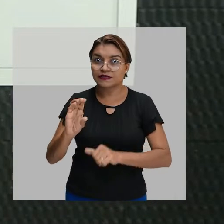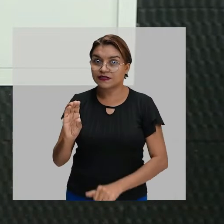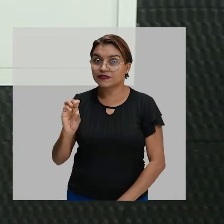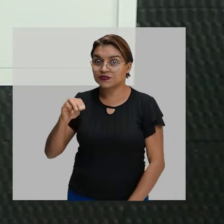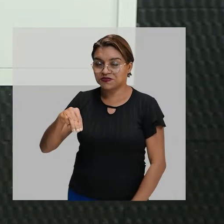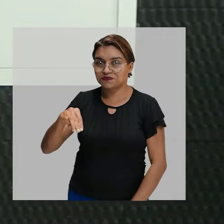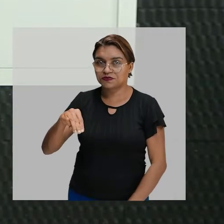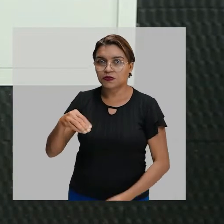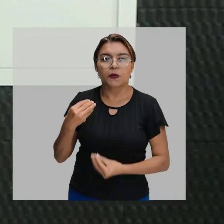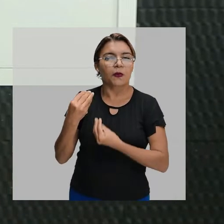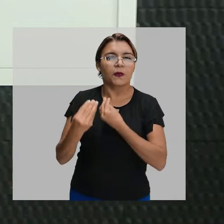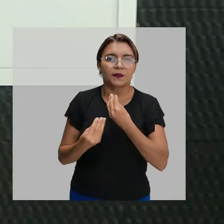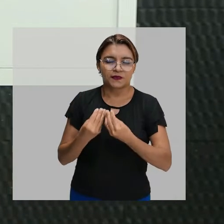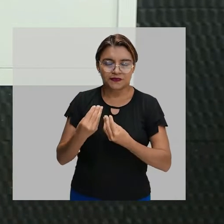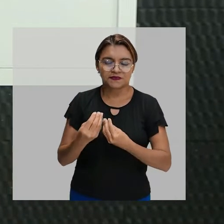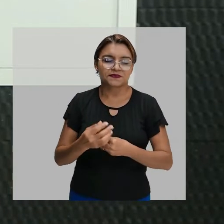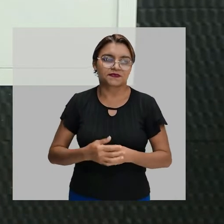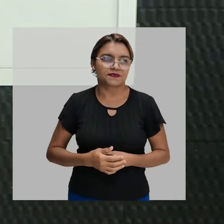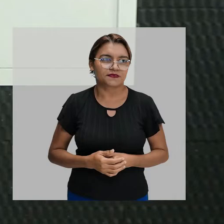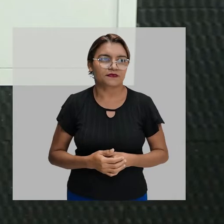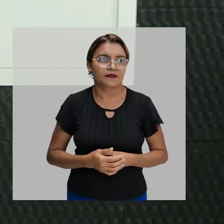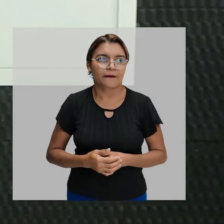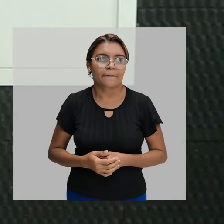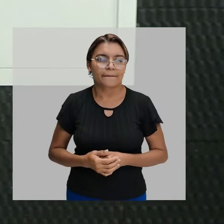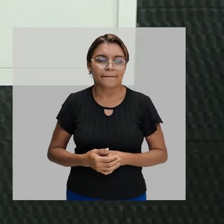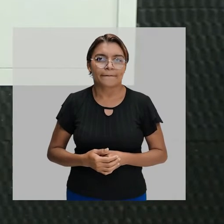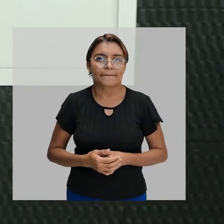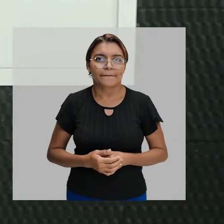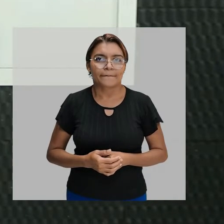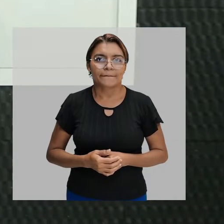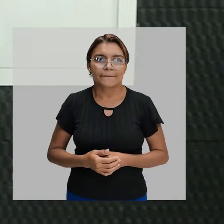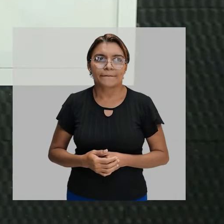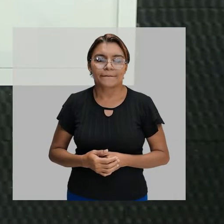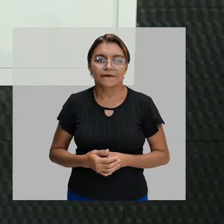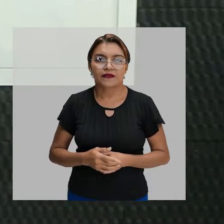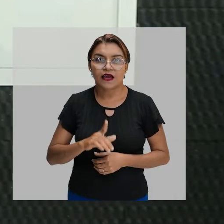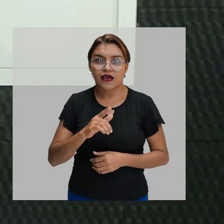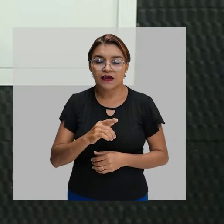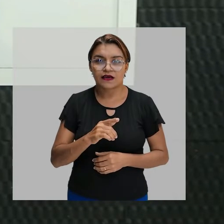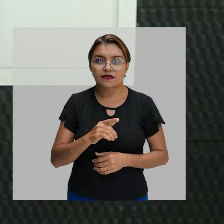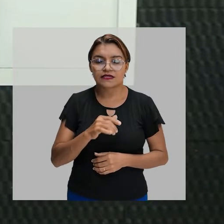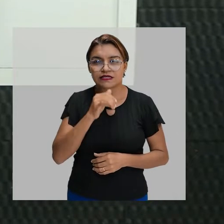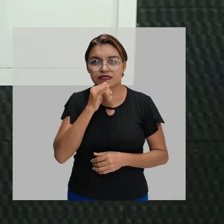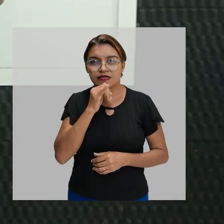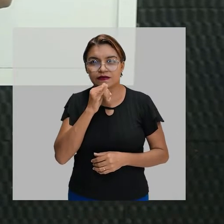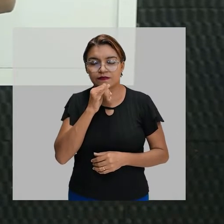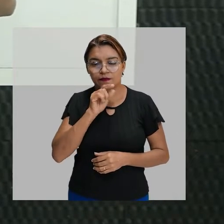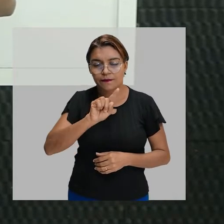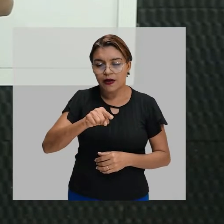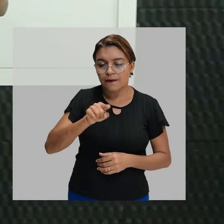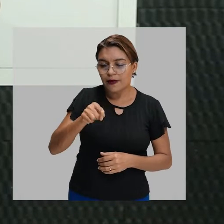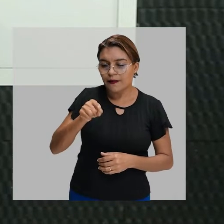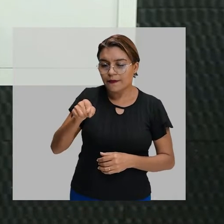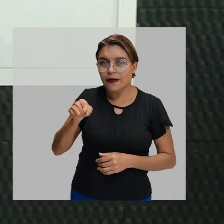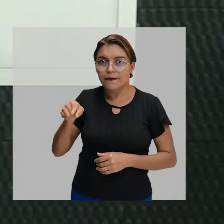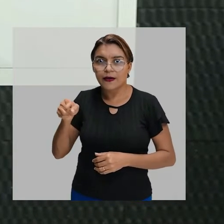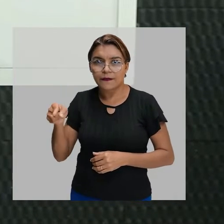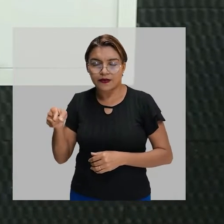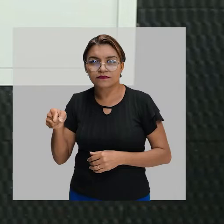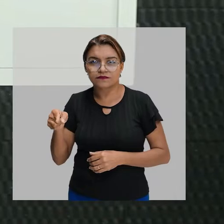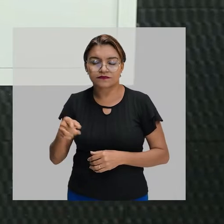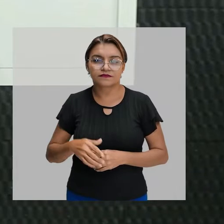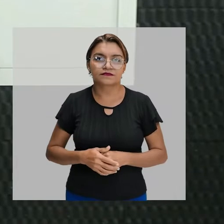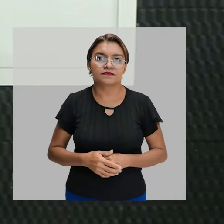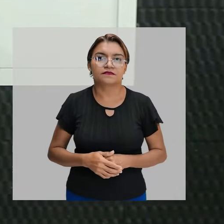certo então como é que eu faço isso de 20 de quilômetros para sentir mas são 5 Casas é que tô metro decâmetro metro